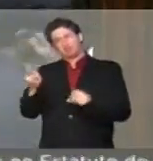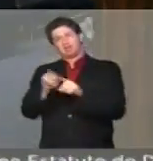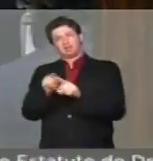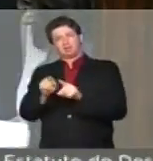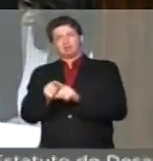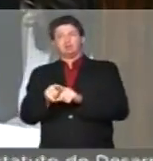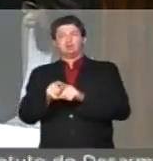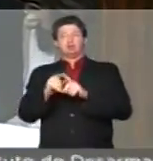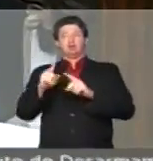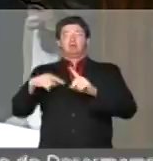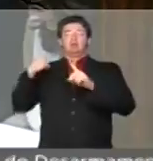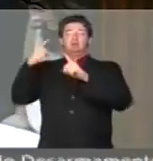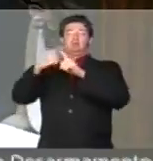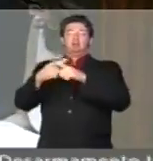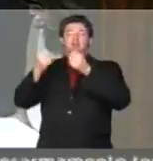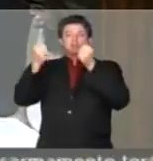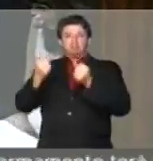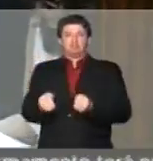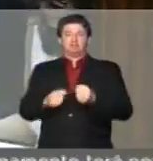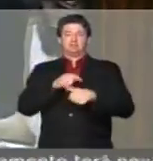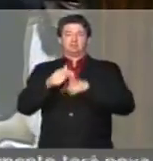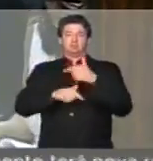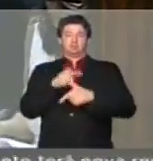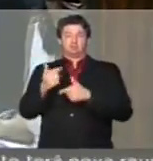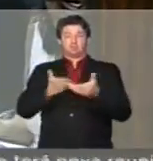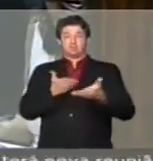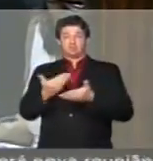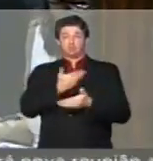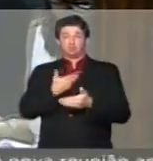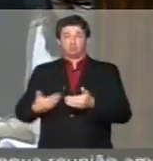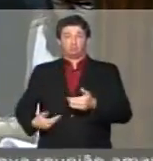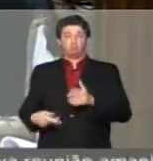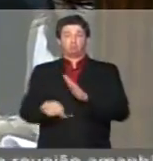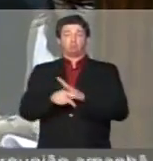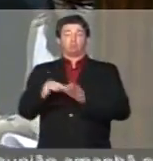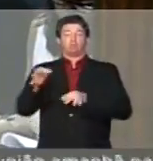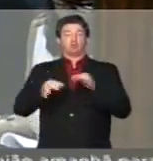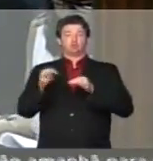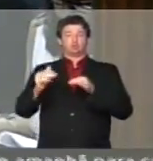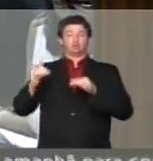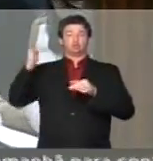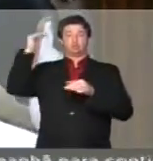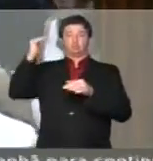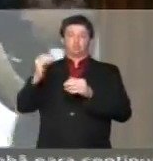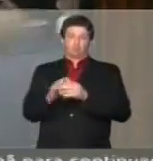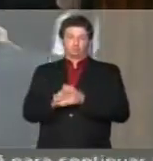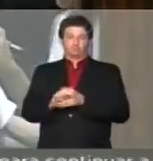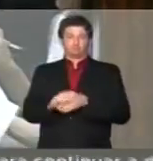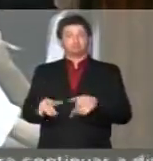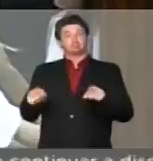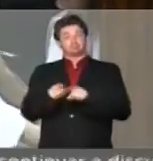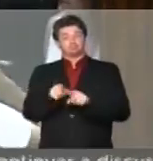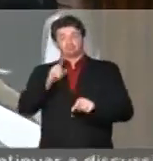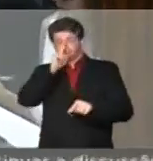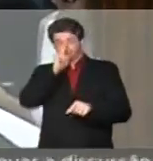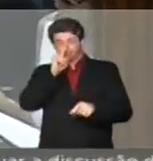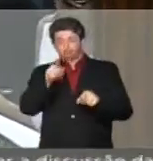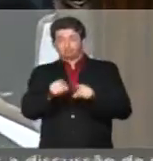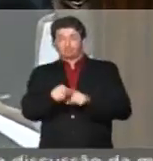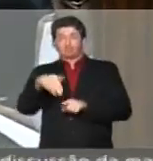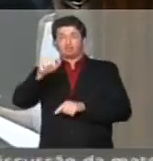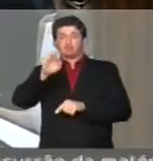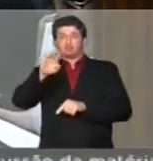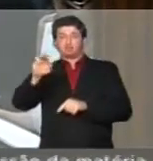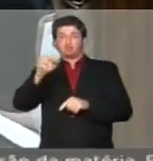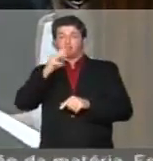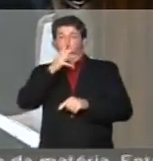superiores, gerando sobrecarga de trabalho aos servidores desses tribunais e, por consequência, poderá agravar